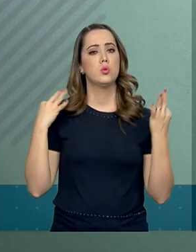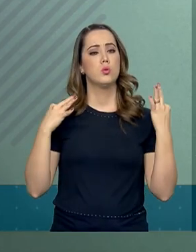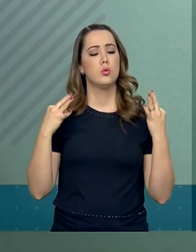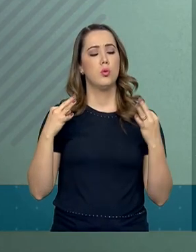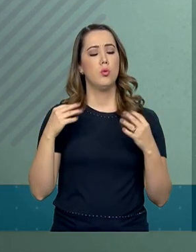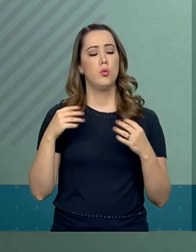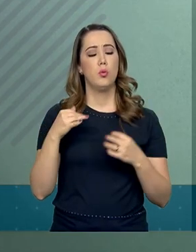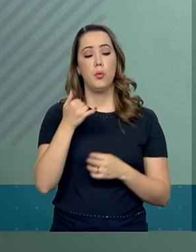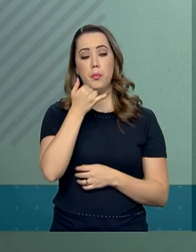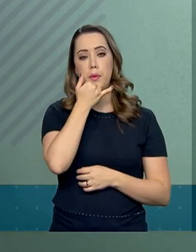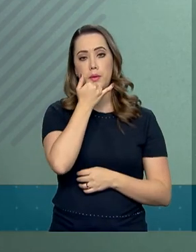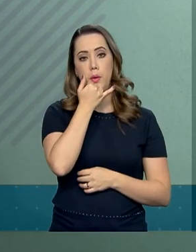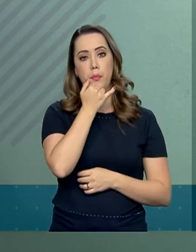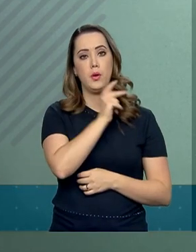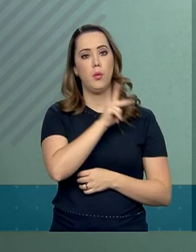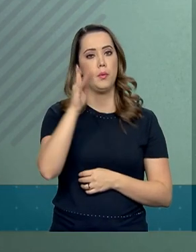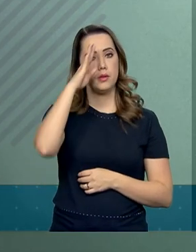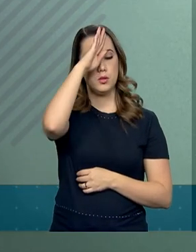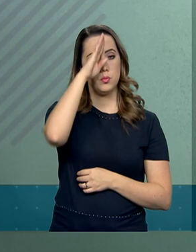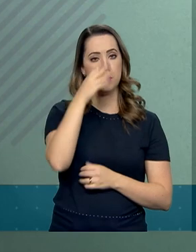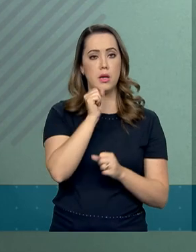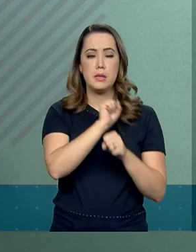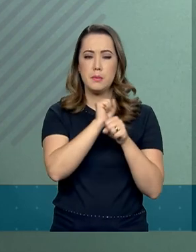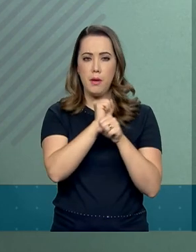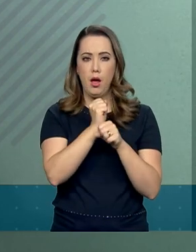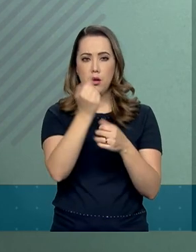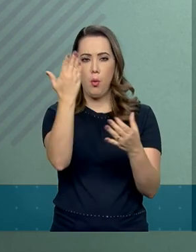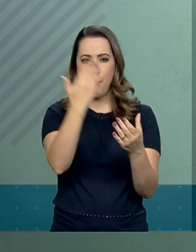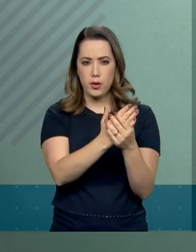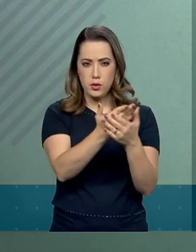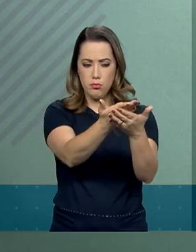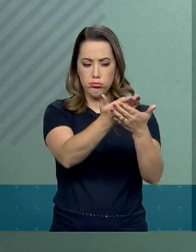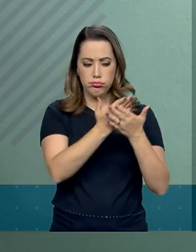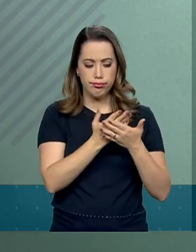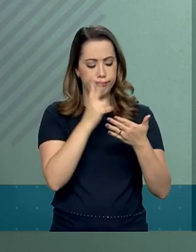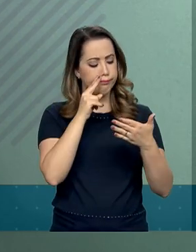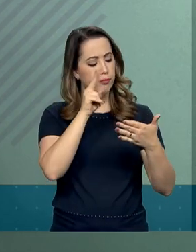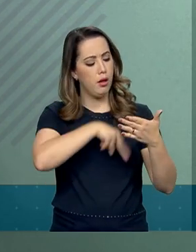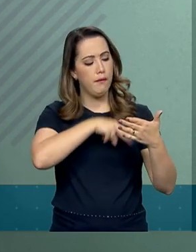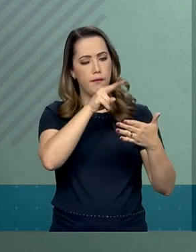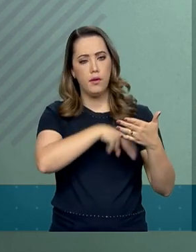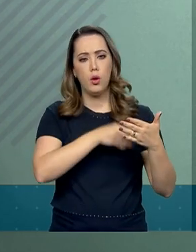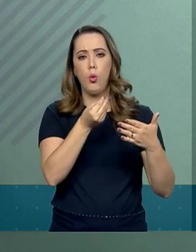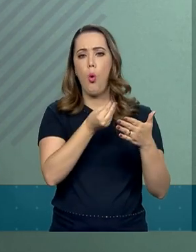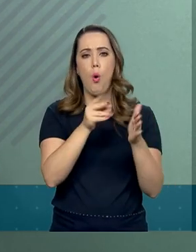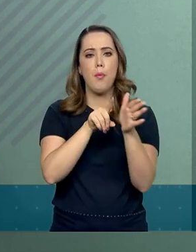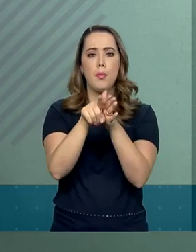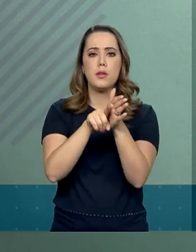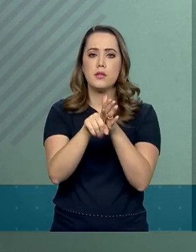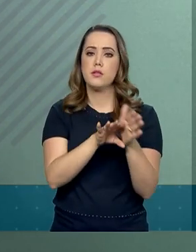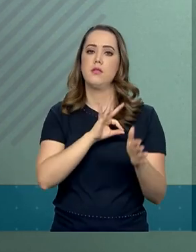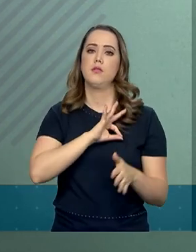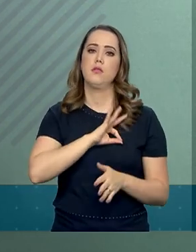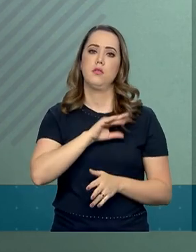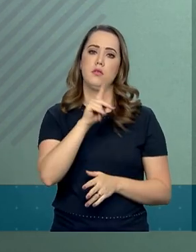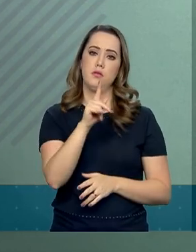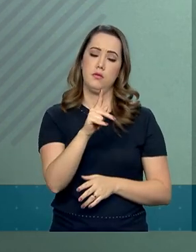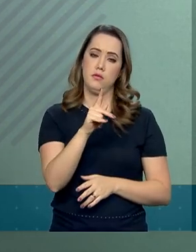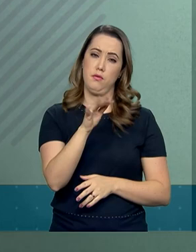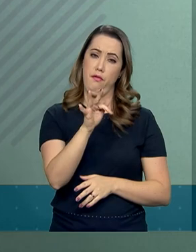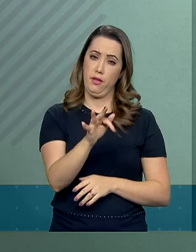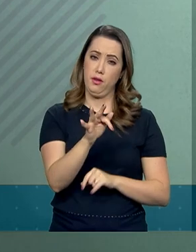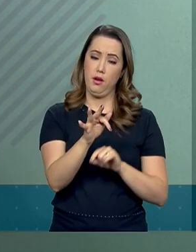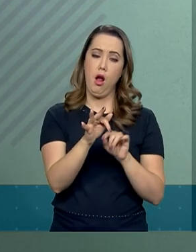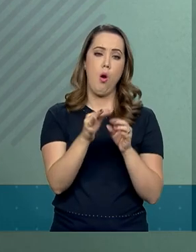para após analisá las é tomar as decisões que sejam necessárias de manutenção na